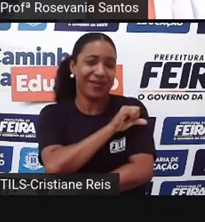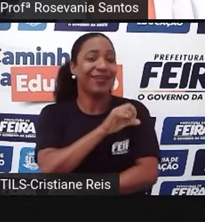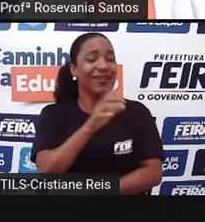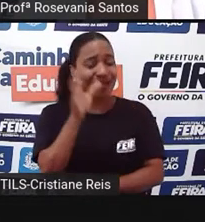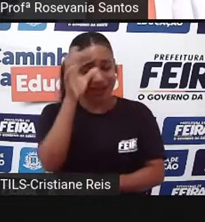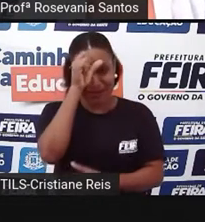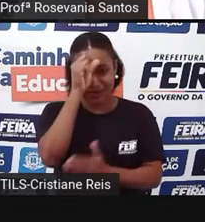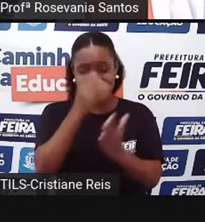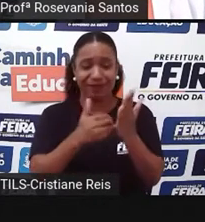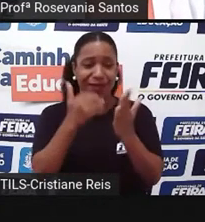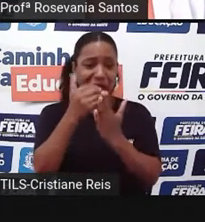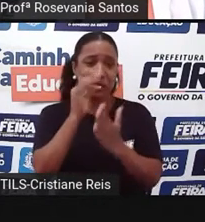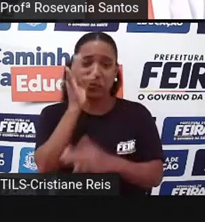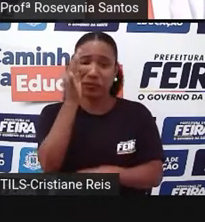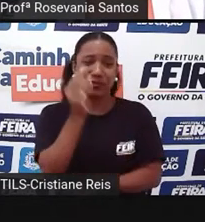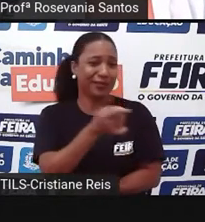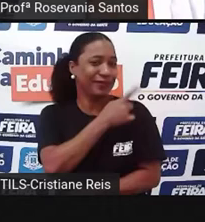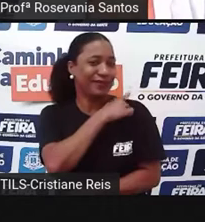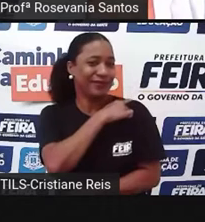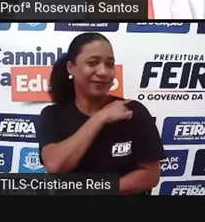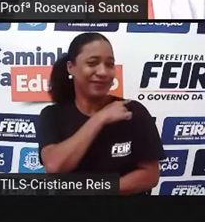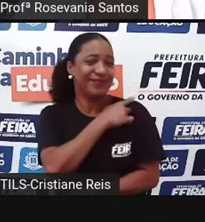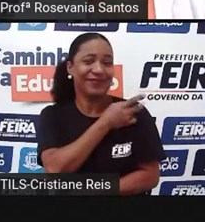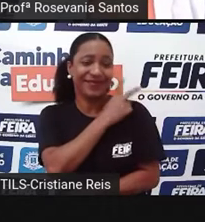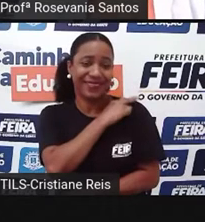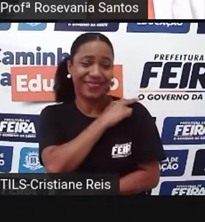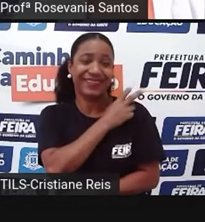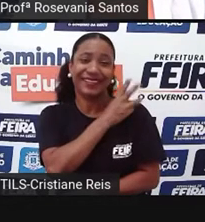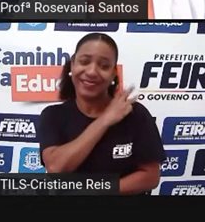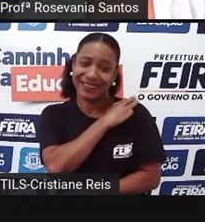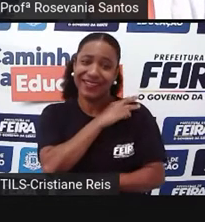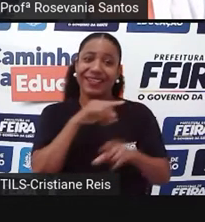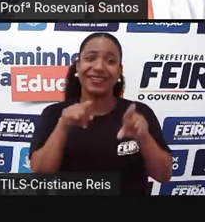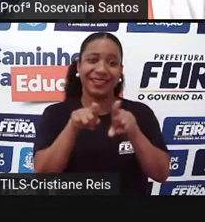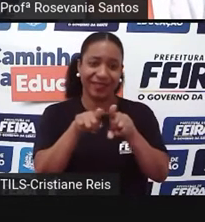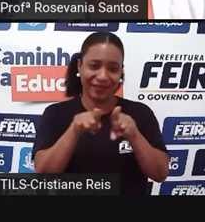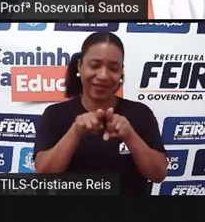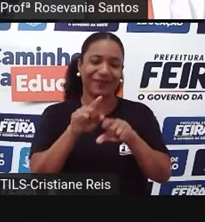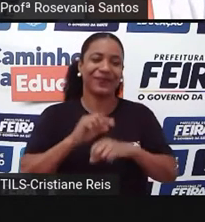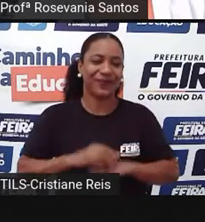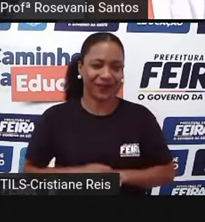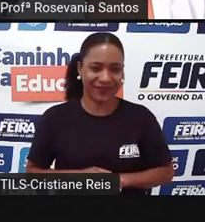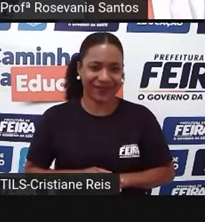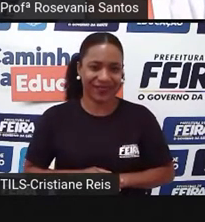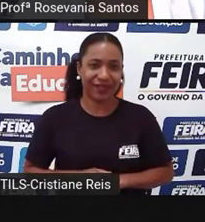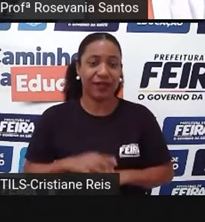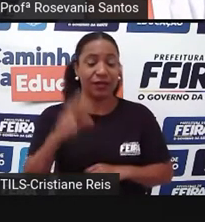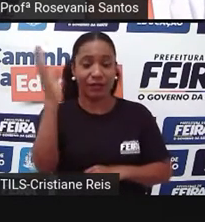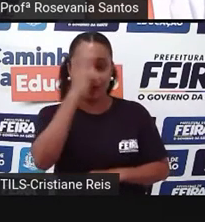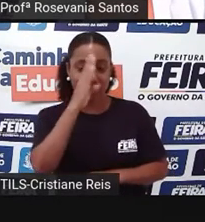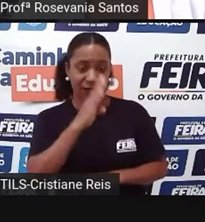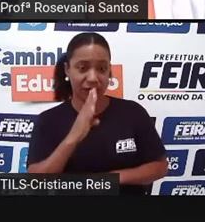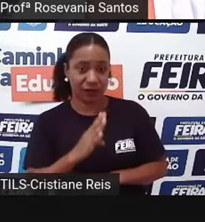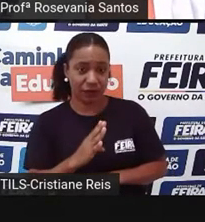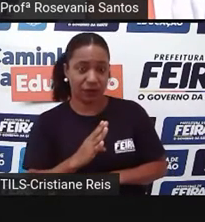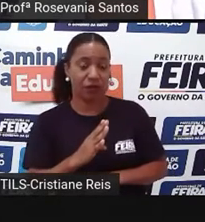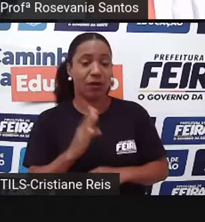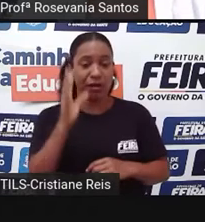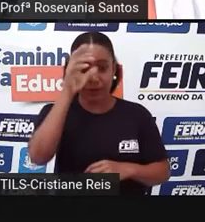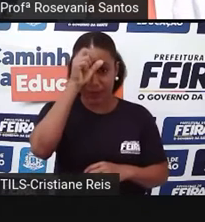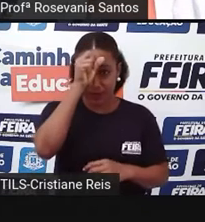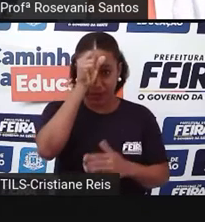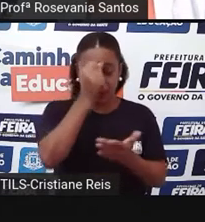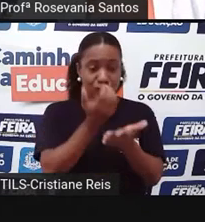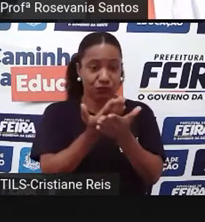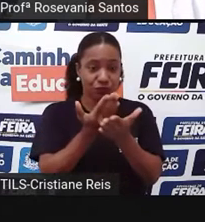Em qualquer canto que você for estudar essa parte de altimetria brasileira, você vai enxergar esse mapa. Qual o legal